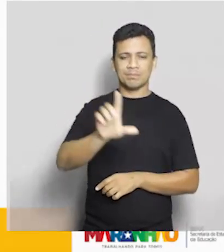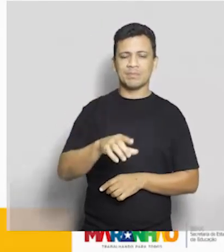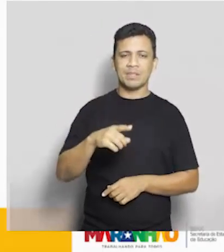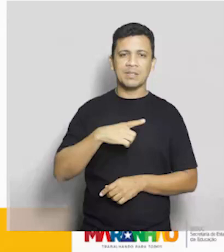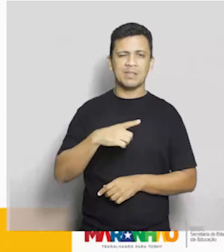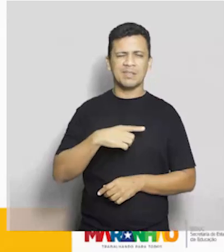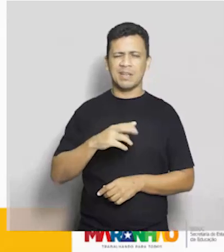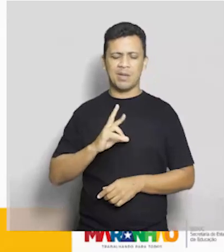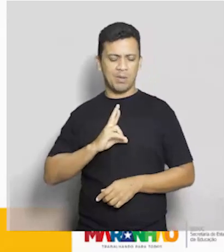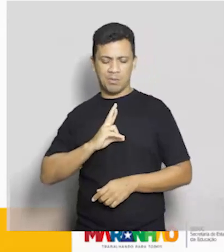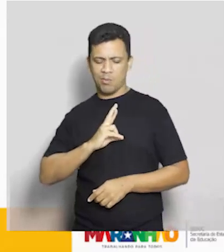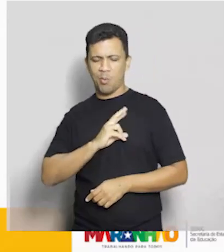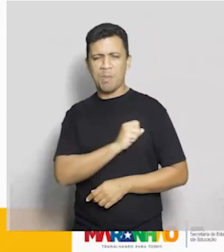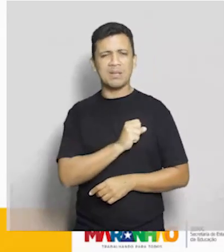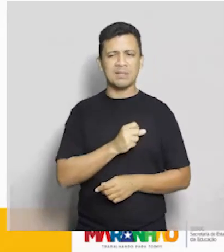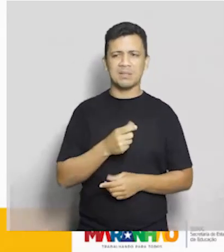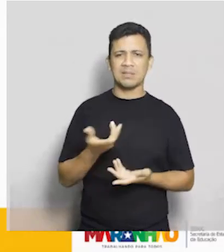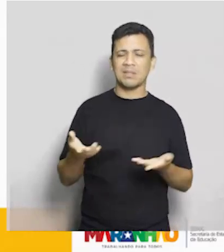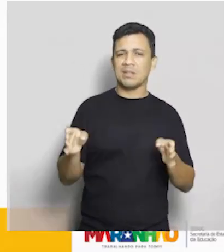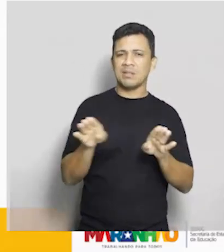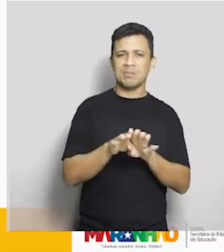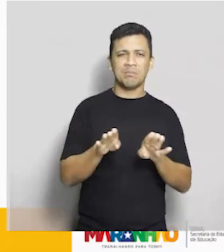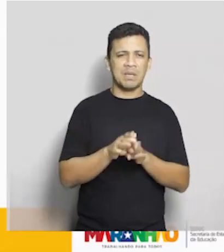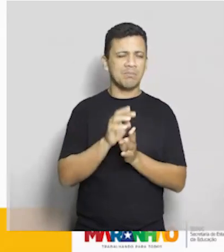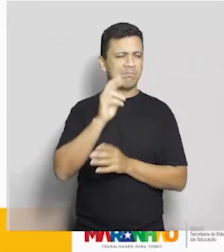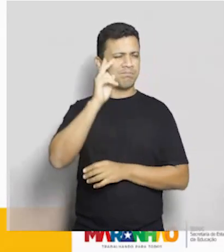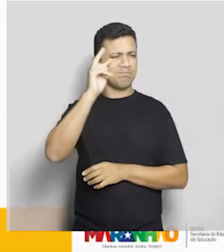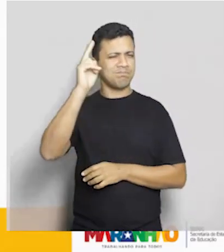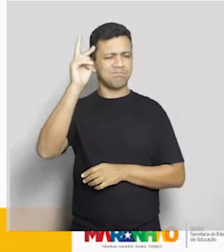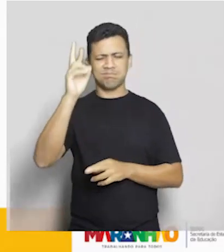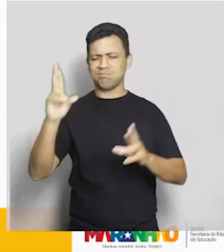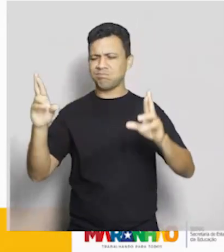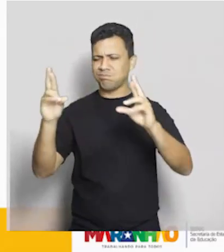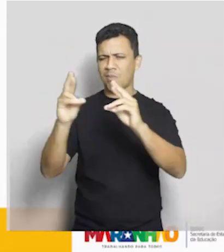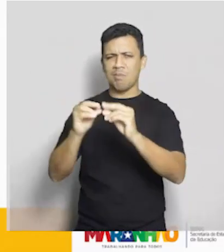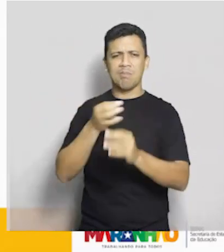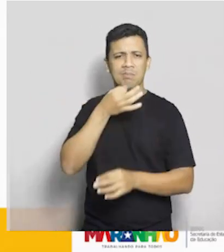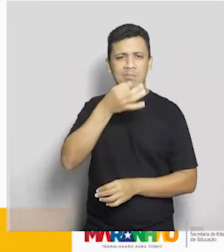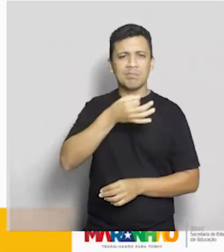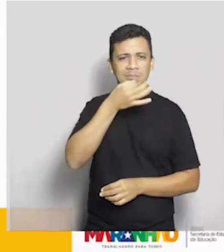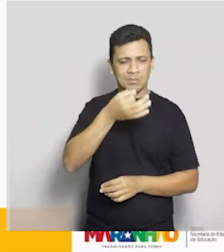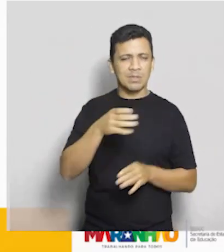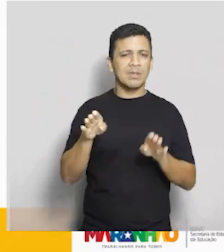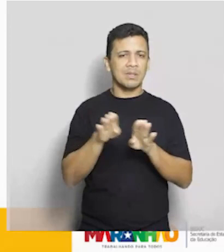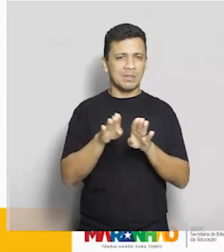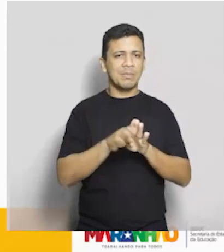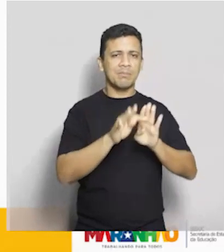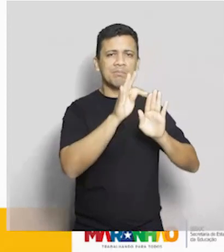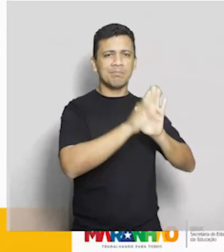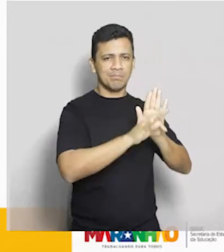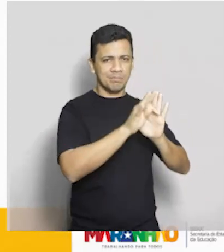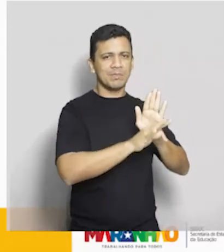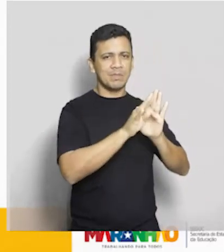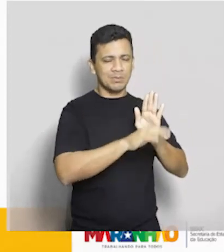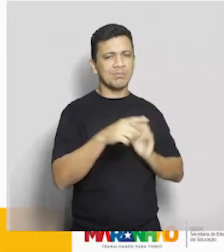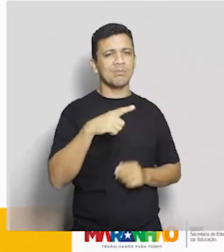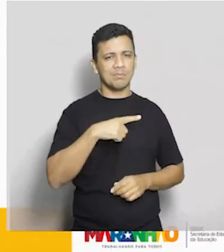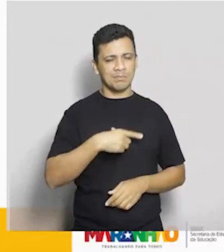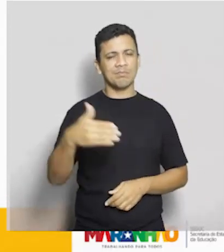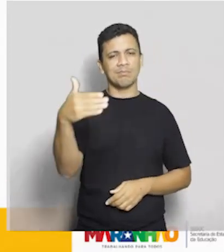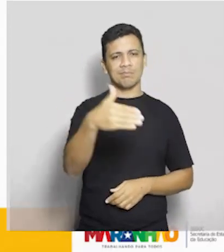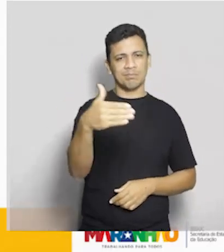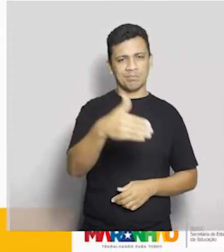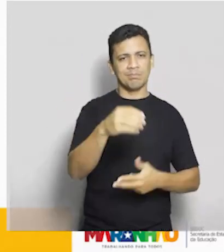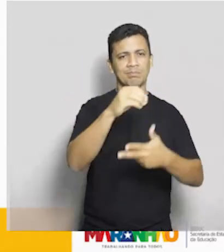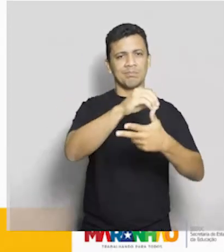gêneros, o romance, a fábula, a resenha, também são textos que são citados e que também já foram